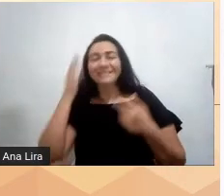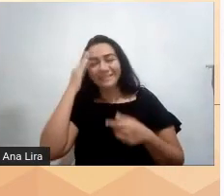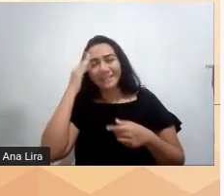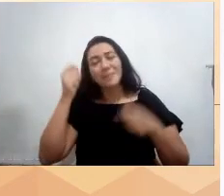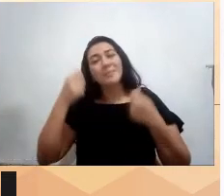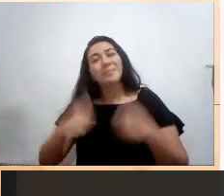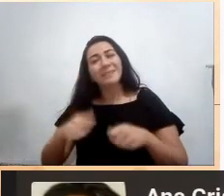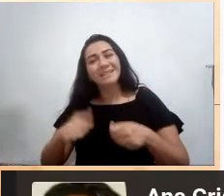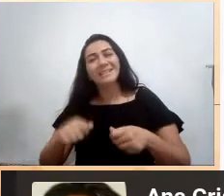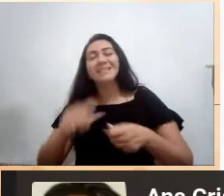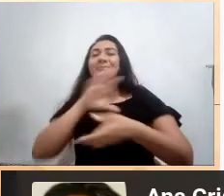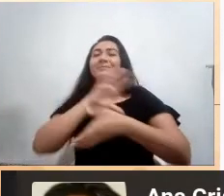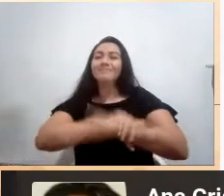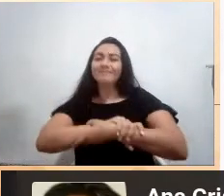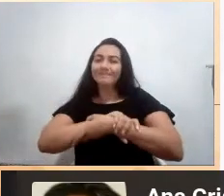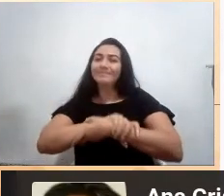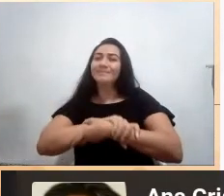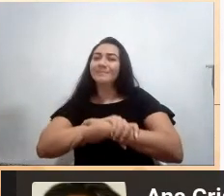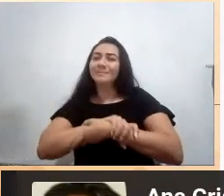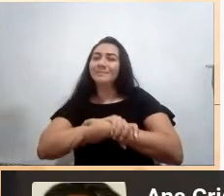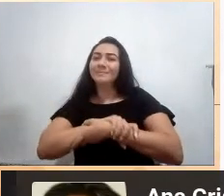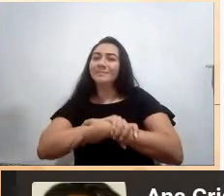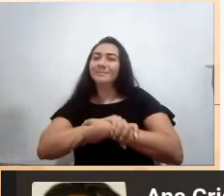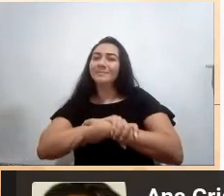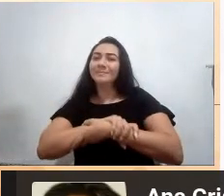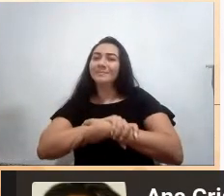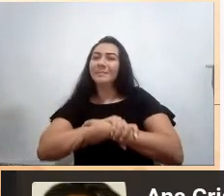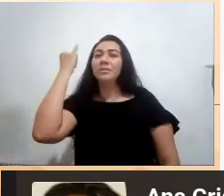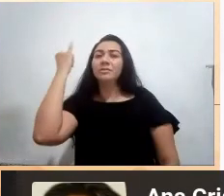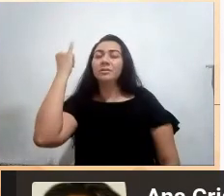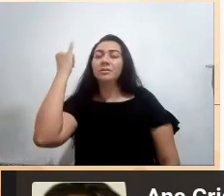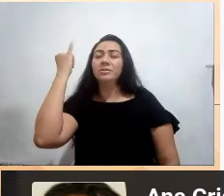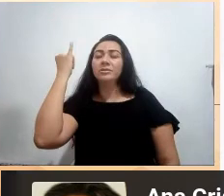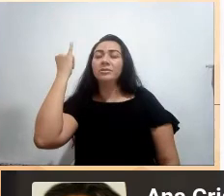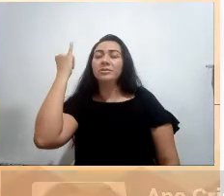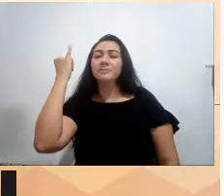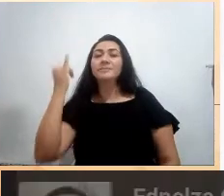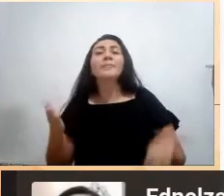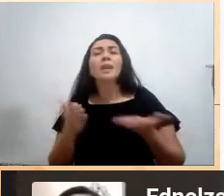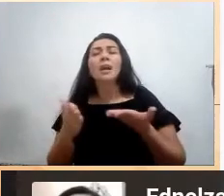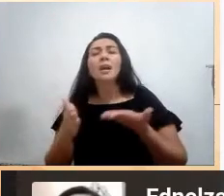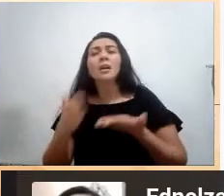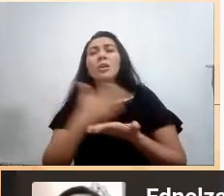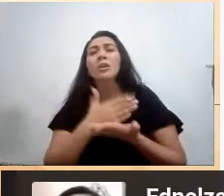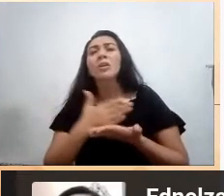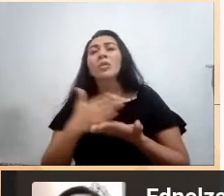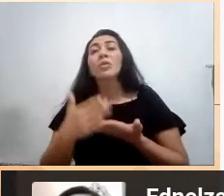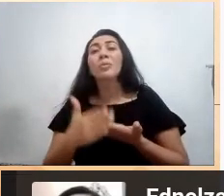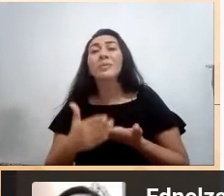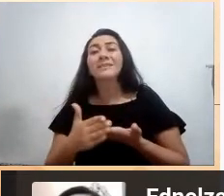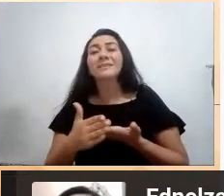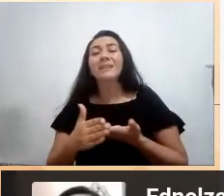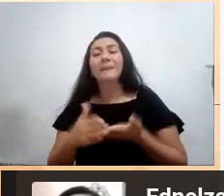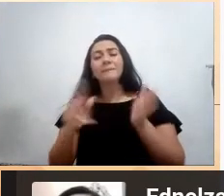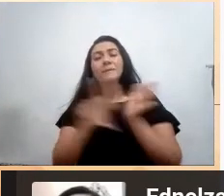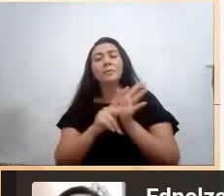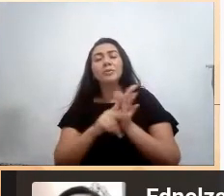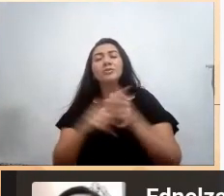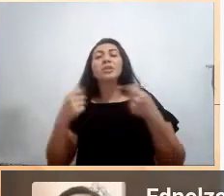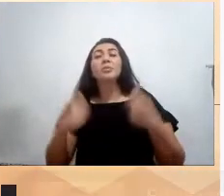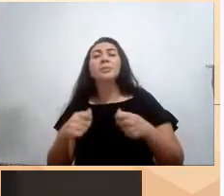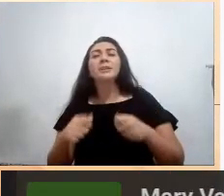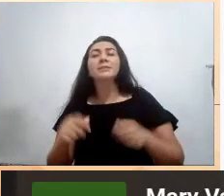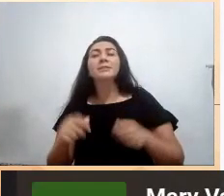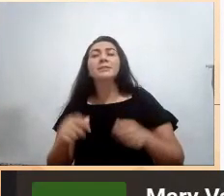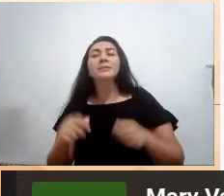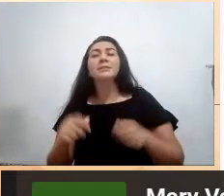aqui vamos começar do início. Como é que se elabora um projeto? O que precisa ter num projeto, né? Lembrando que um